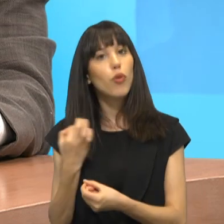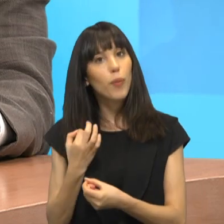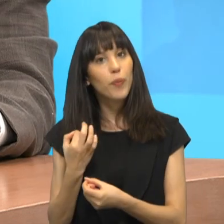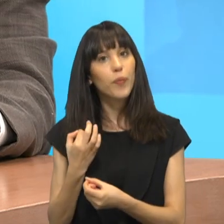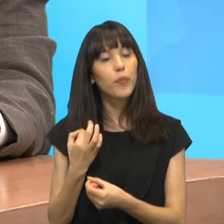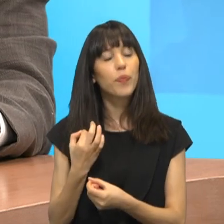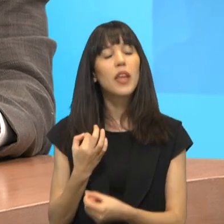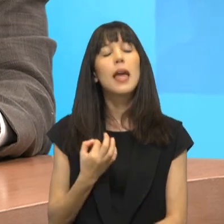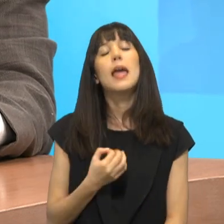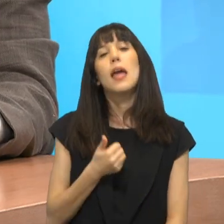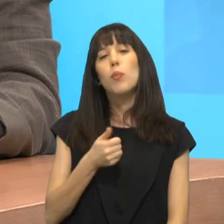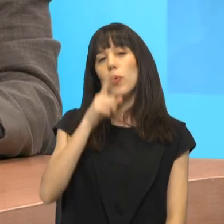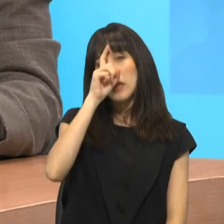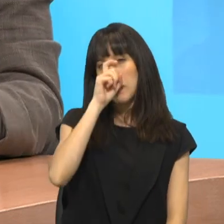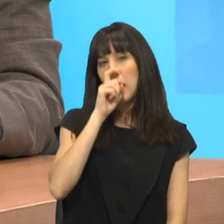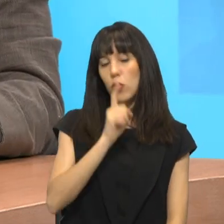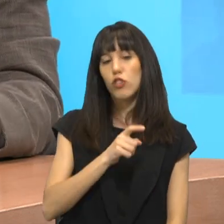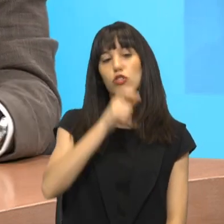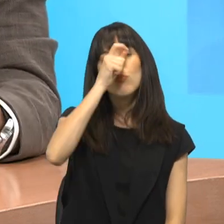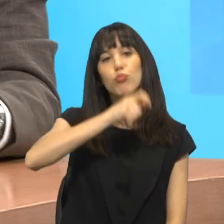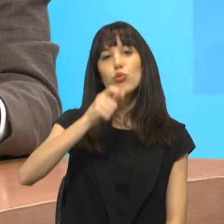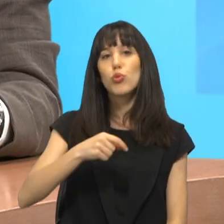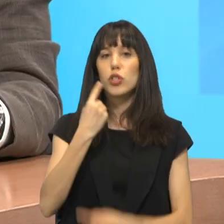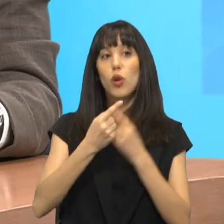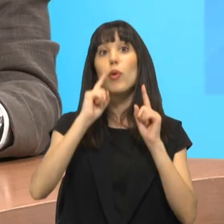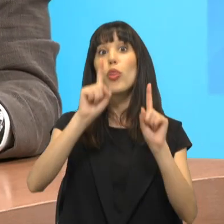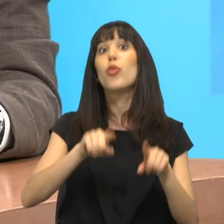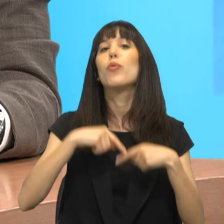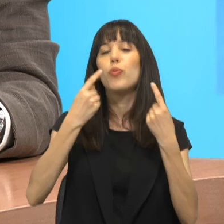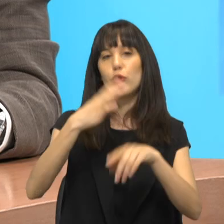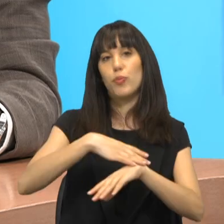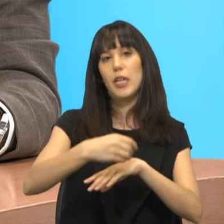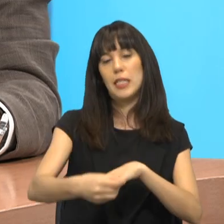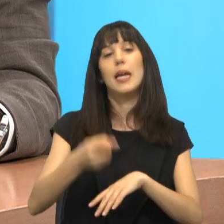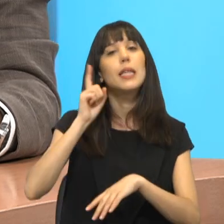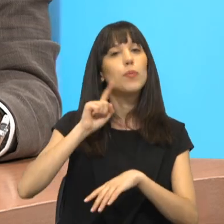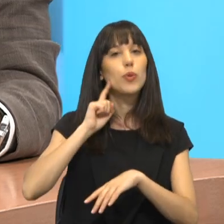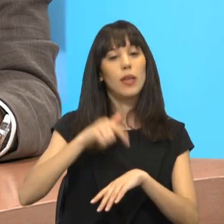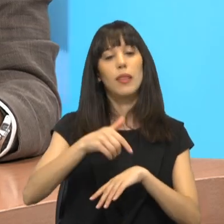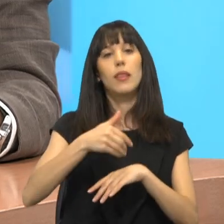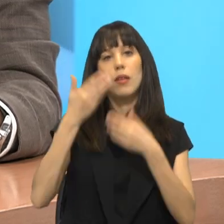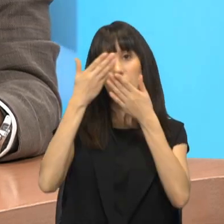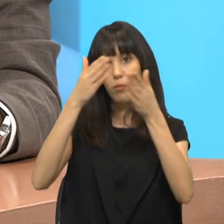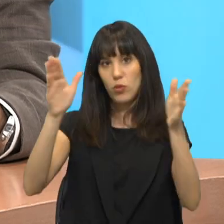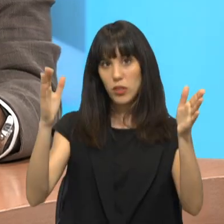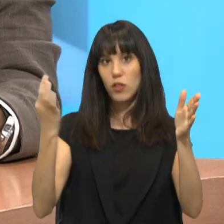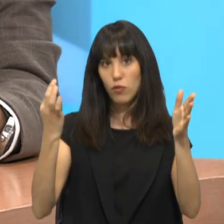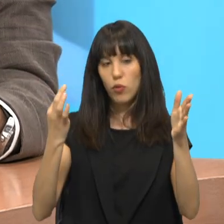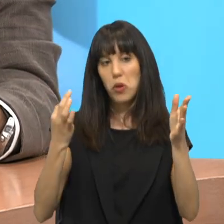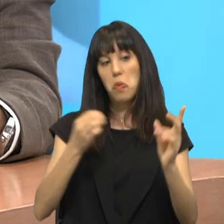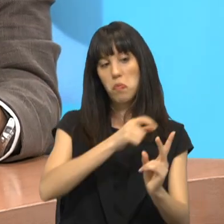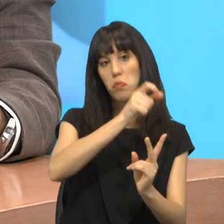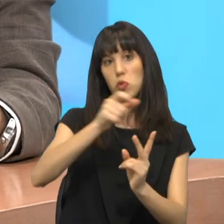É bom lembrar que algumas das figuras que depois virão a ser relevantes no período da democracia